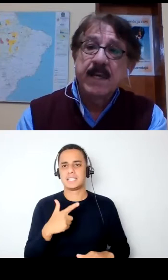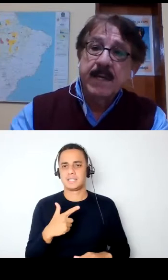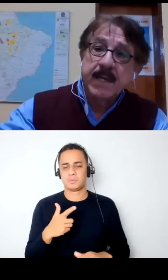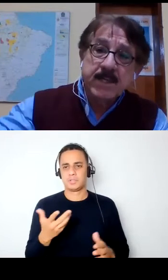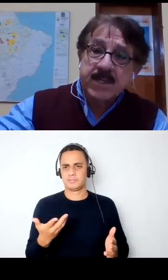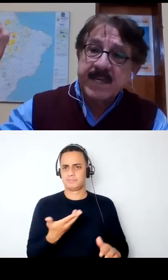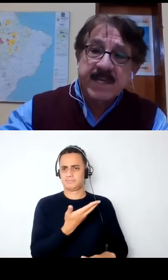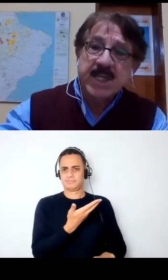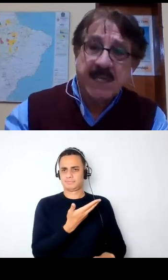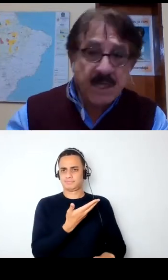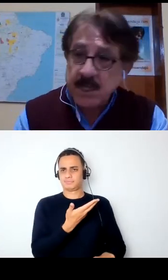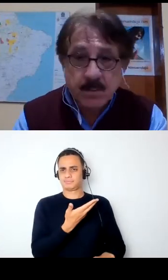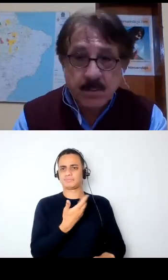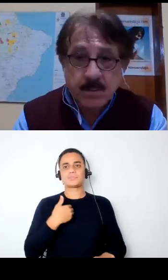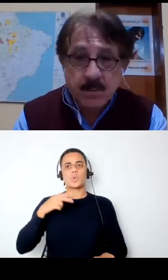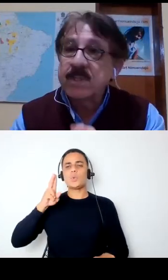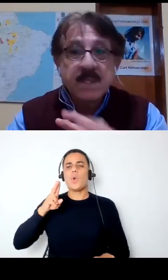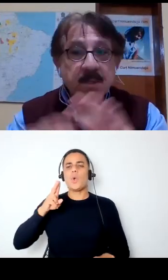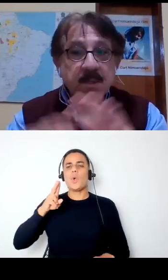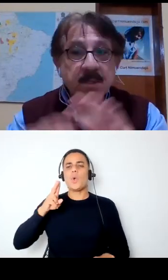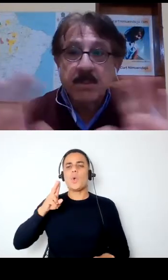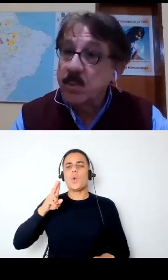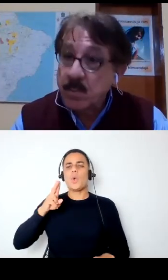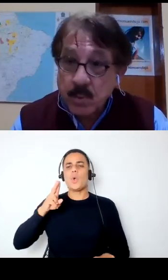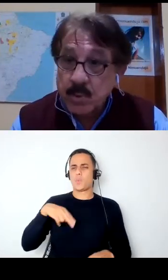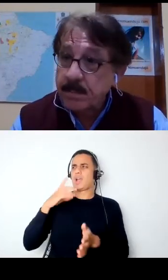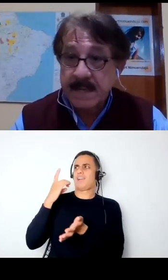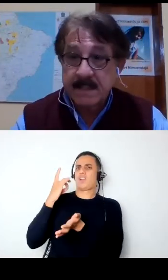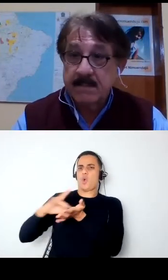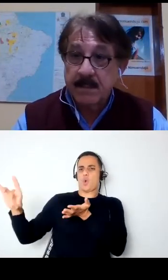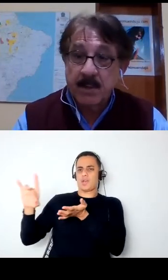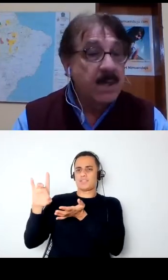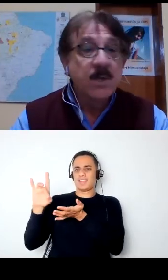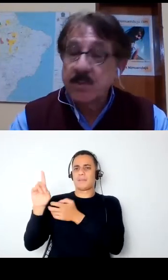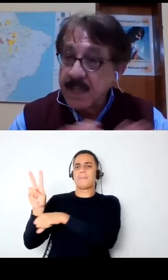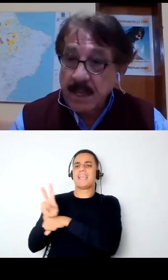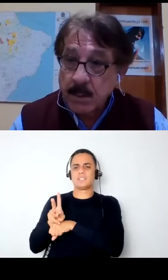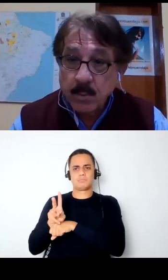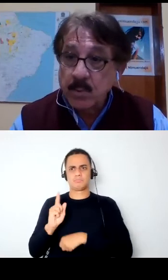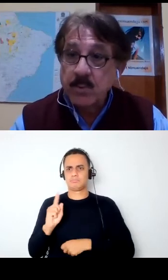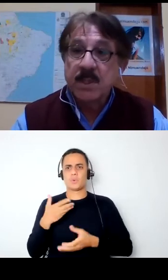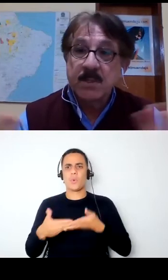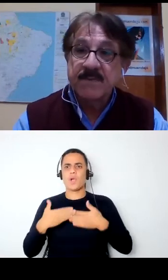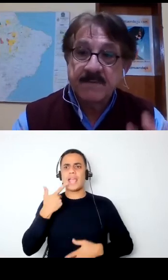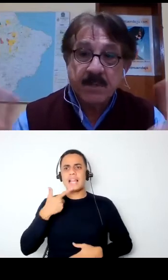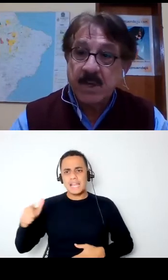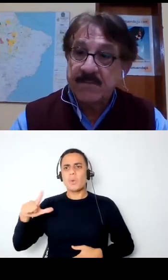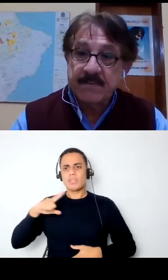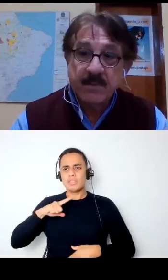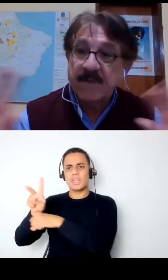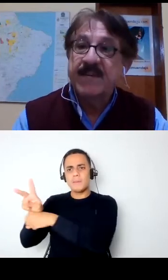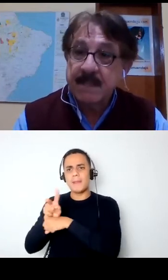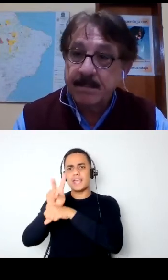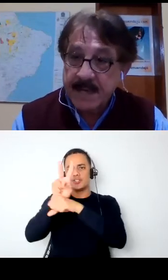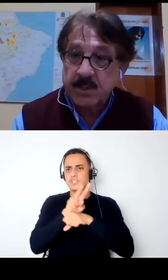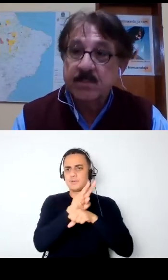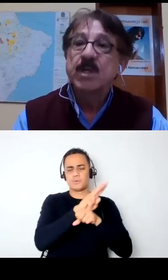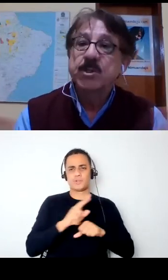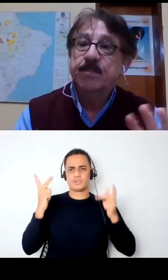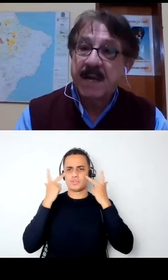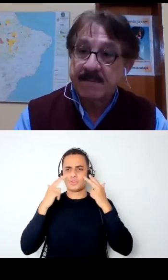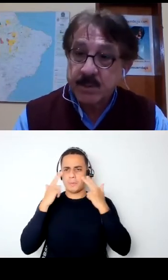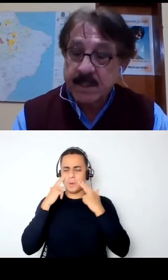eu acabei de falar de uma língua indígena. A língua portuguesa é muito pobre, os brasileiros não têm capacidade criativa nenhuma. Olha aí quanta palavra